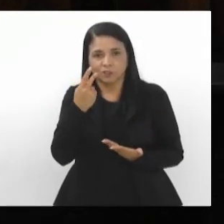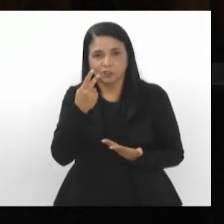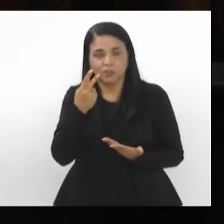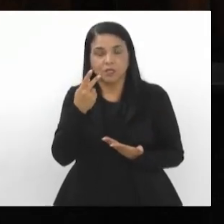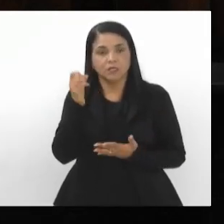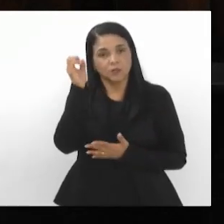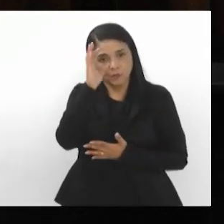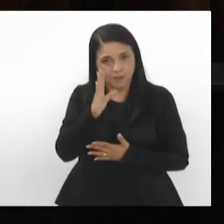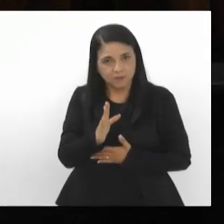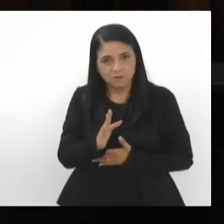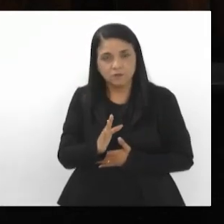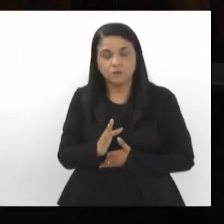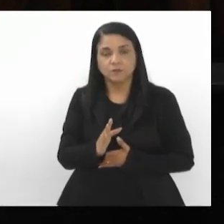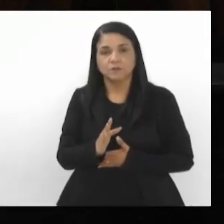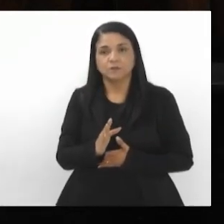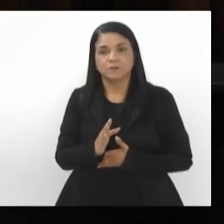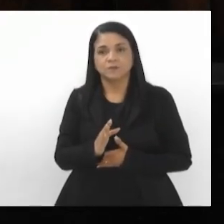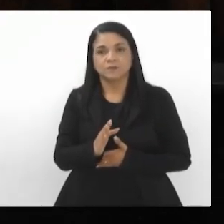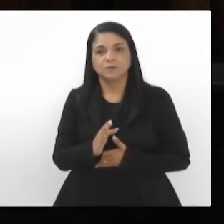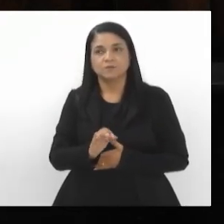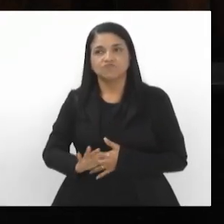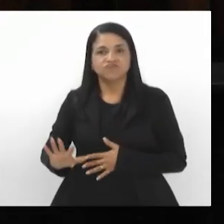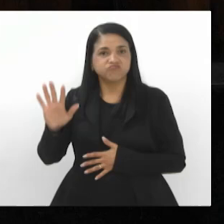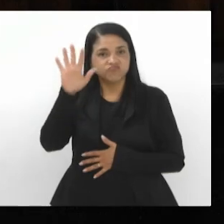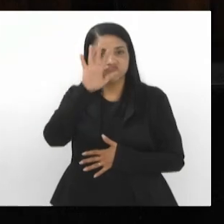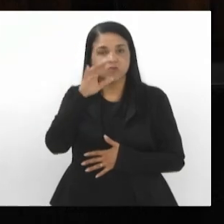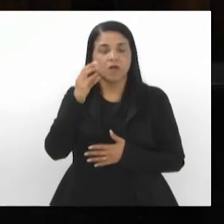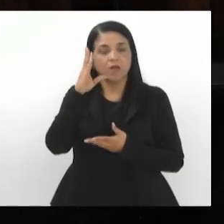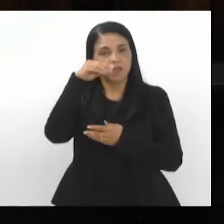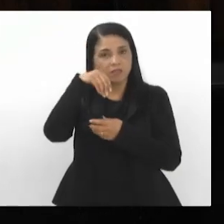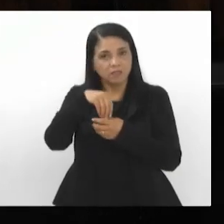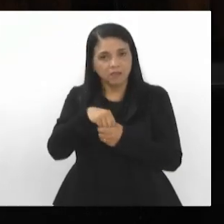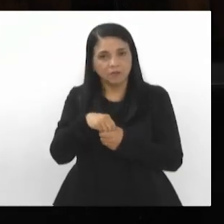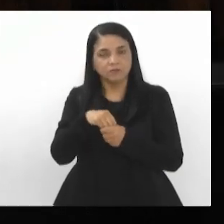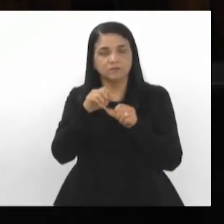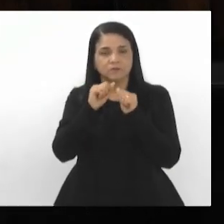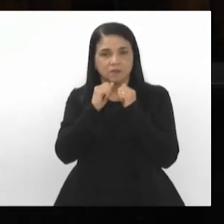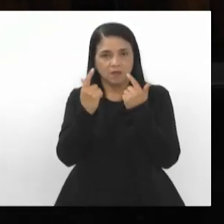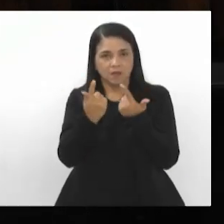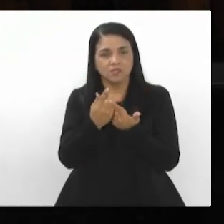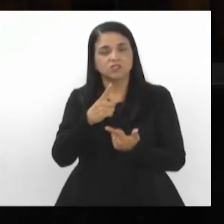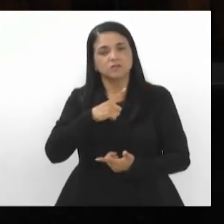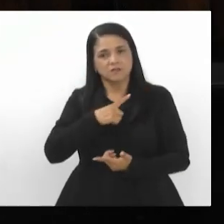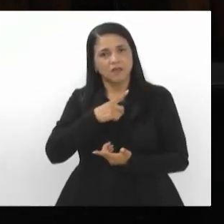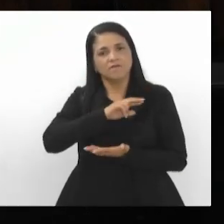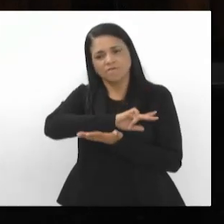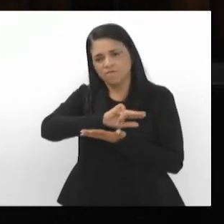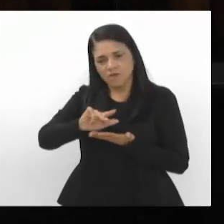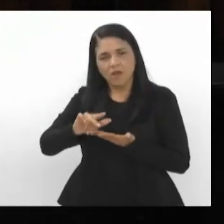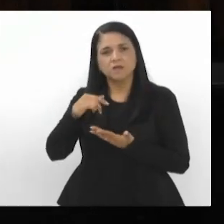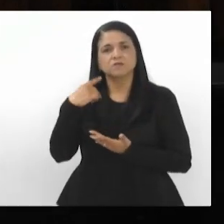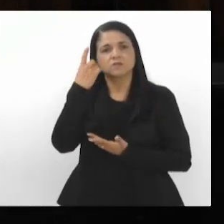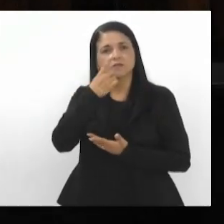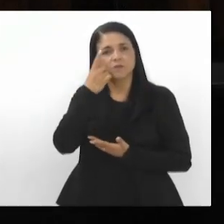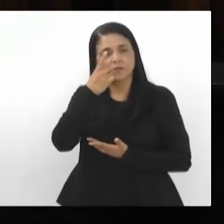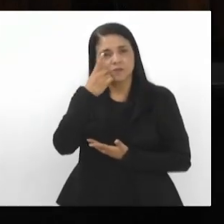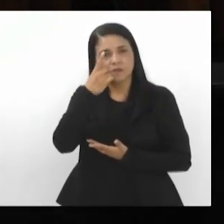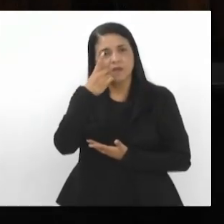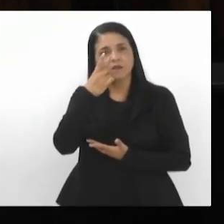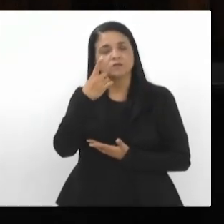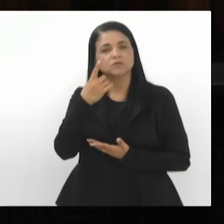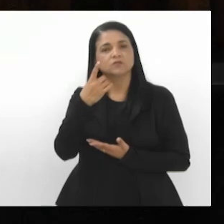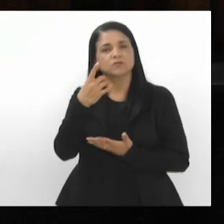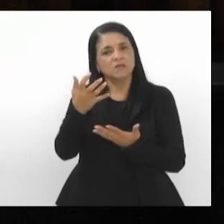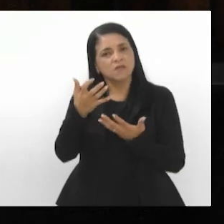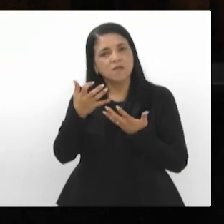Brasil, pode ter certeza que aqui dentro desse parlamento ainda tem muito deputado, colegas, que estão aqui